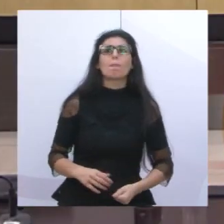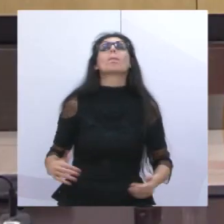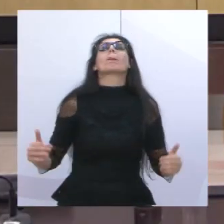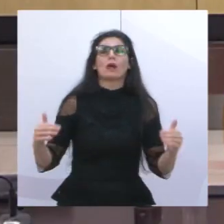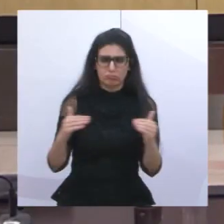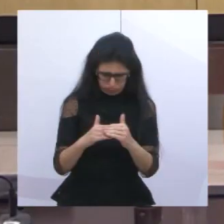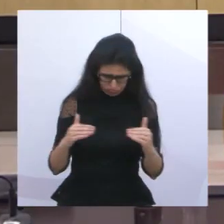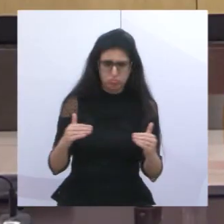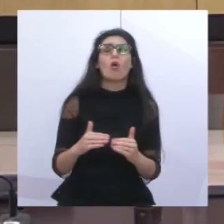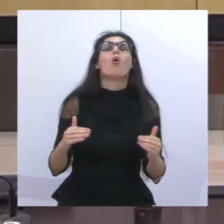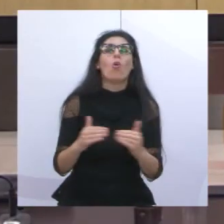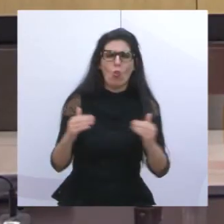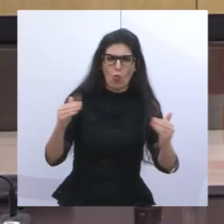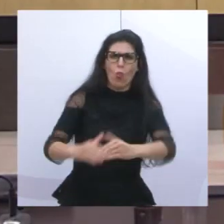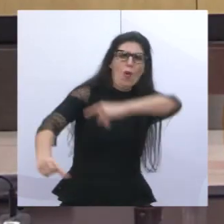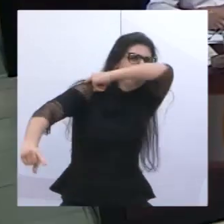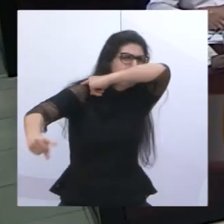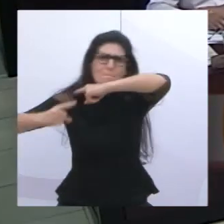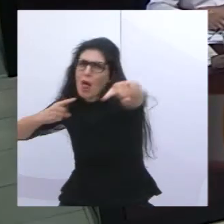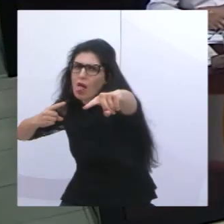Favorável ao veto.